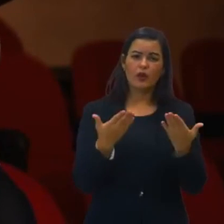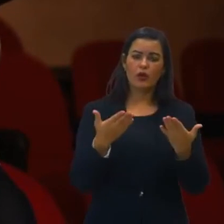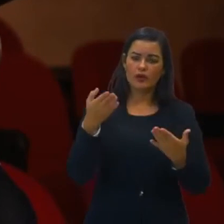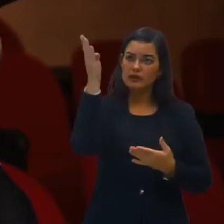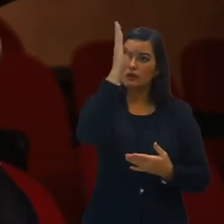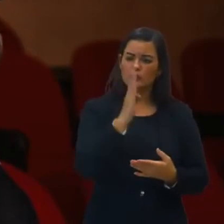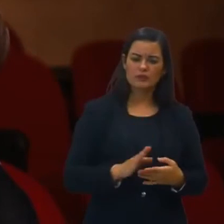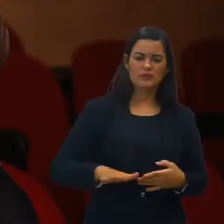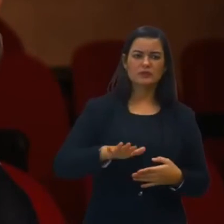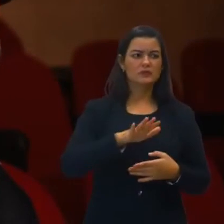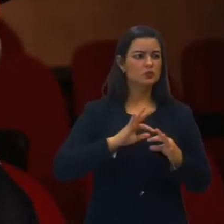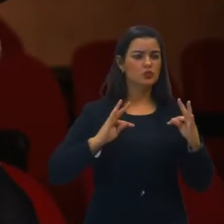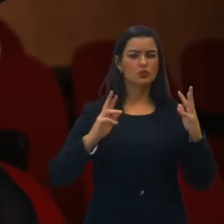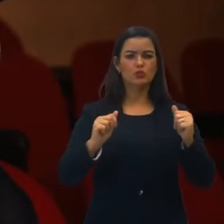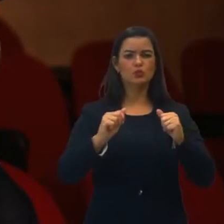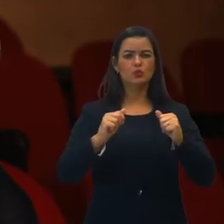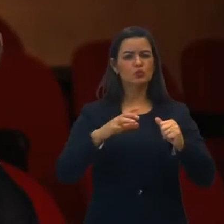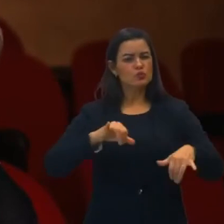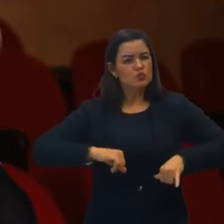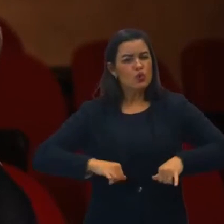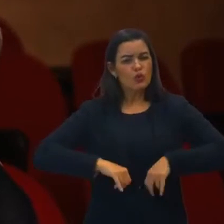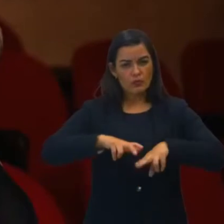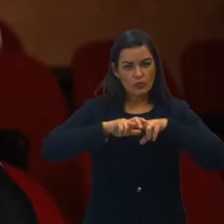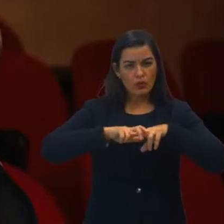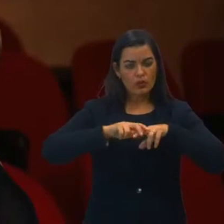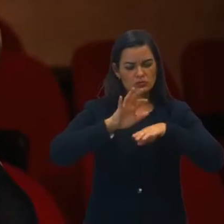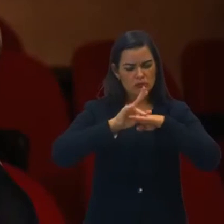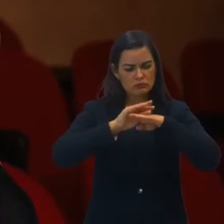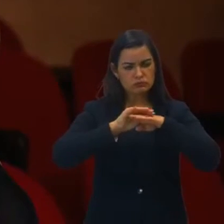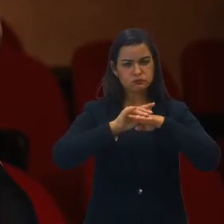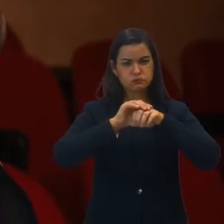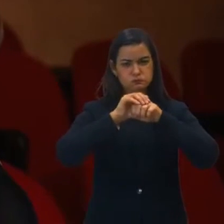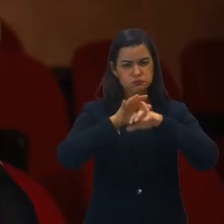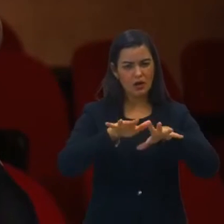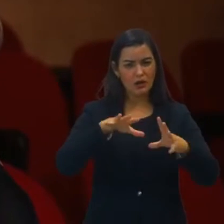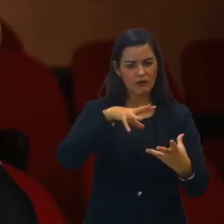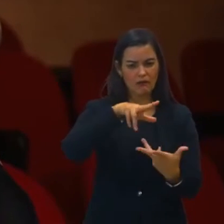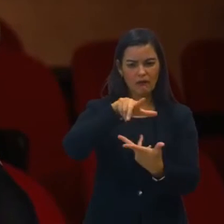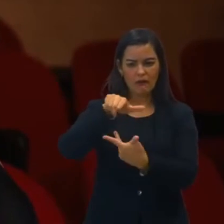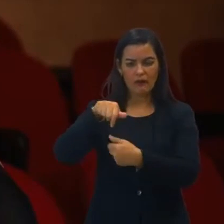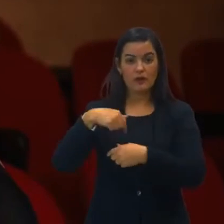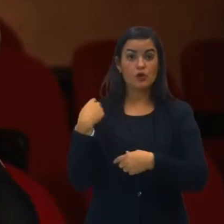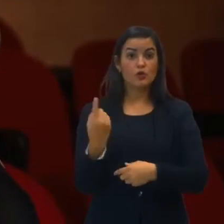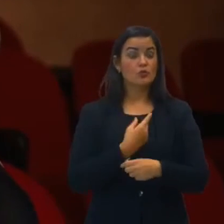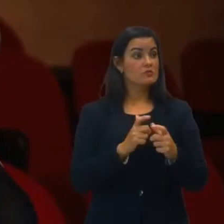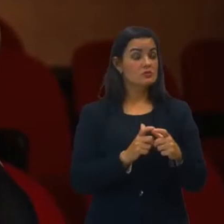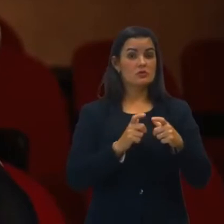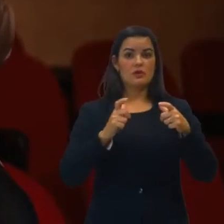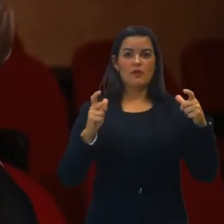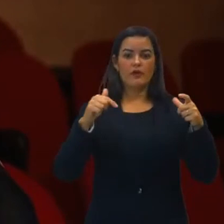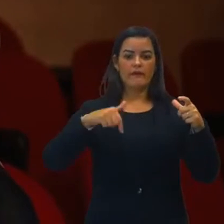sendo assolado por esta pandemia, onde nós estamos, na grande maioria, em solo